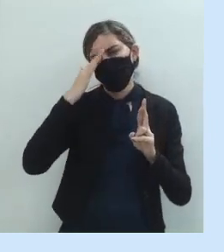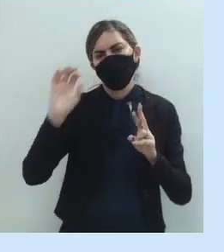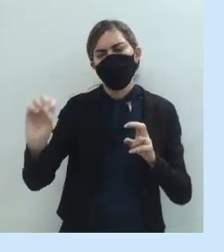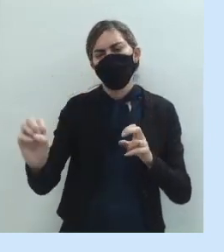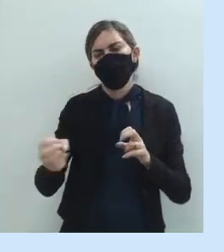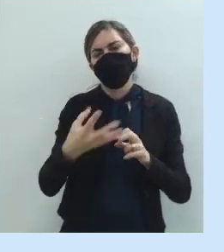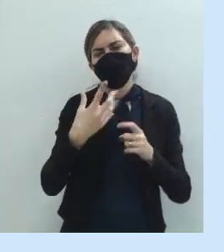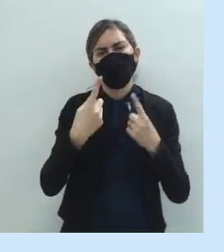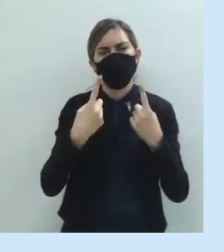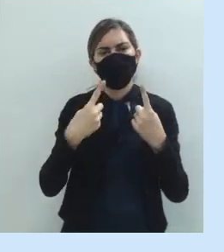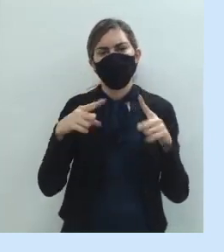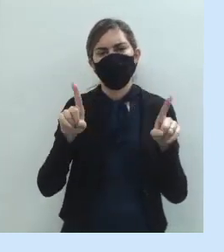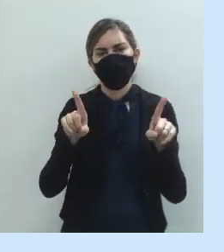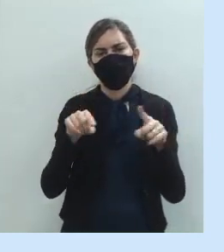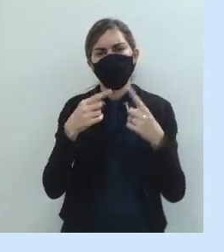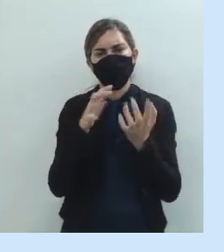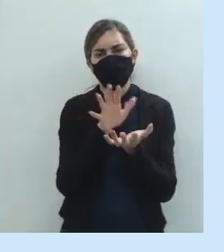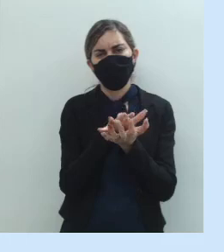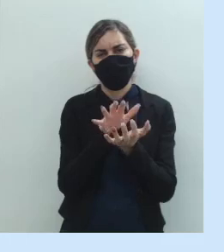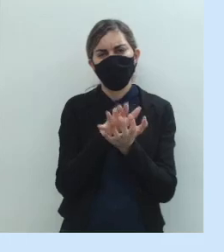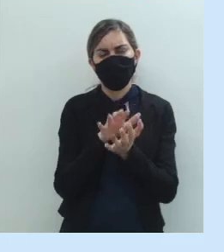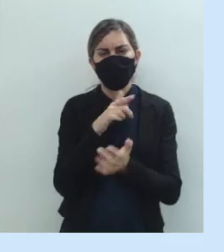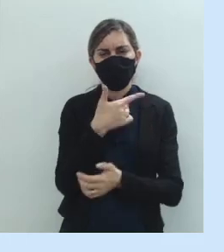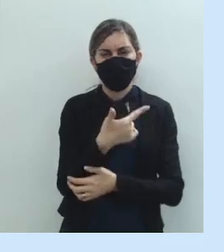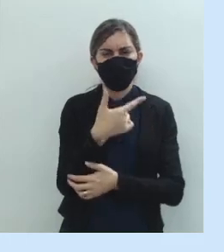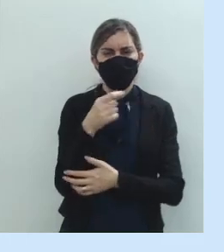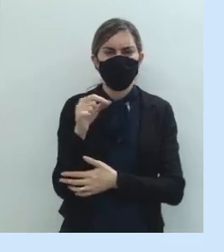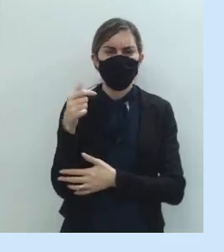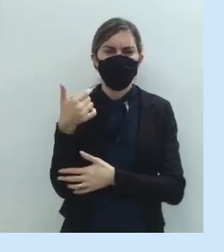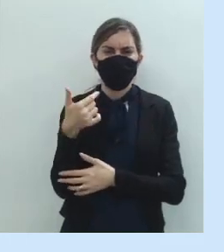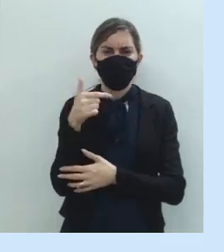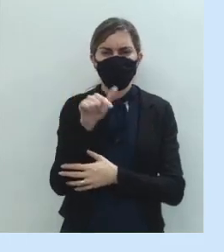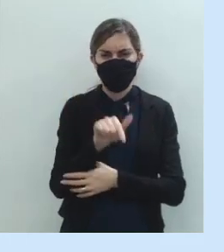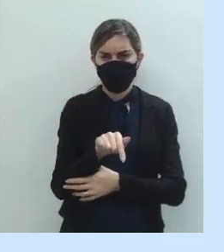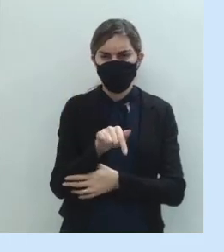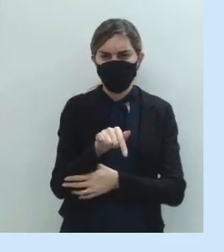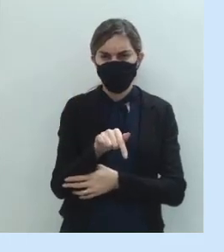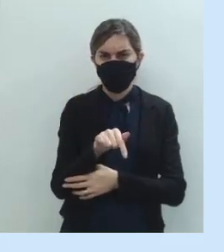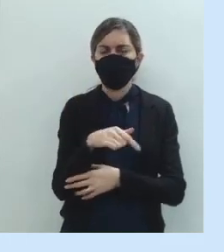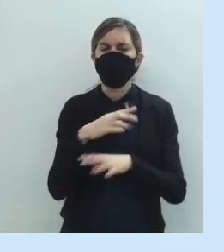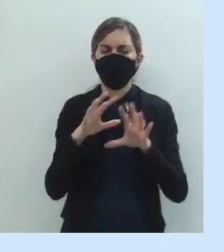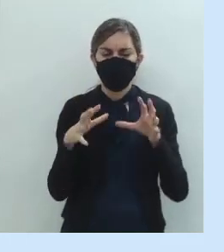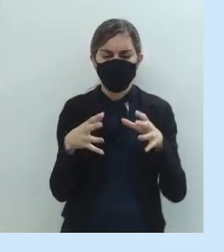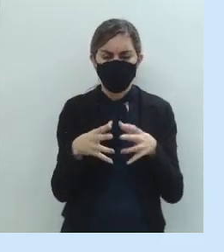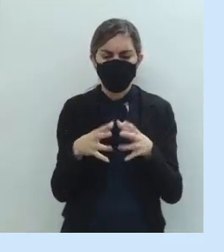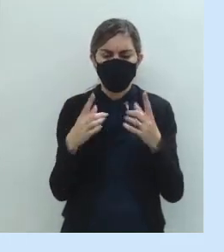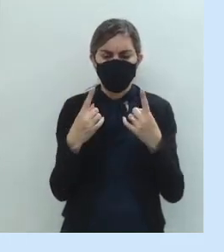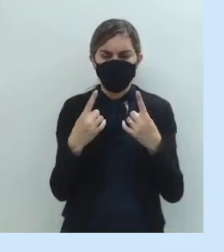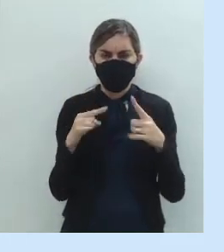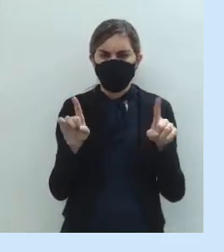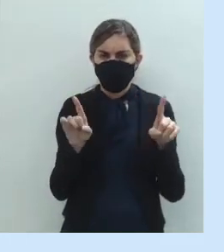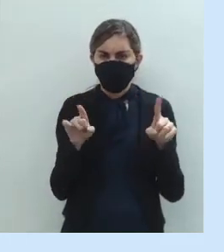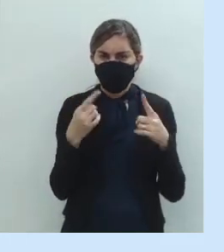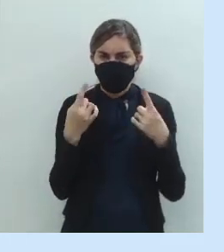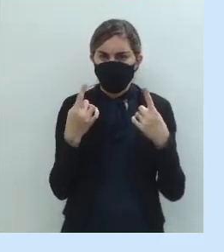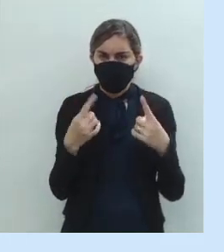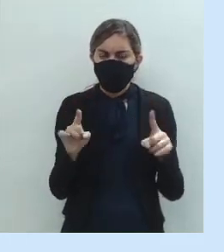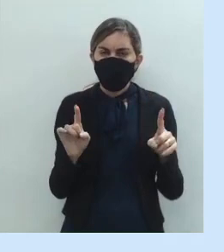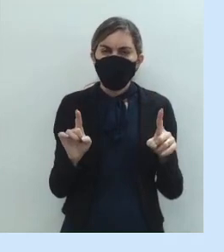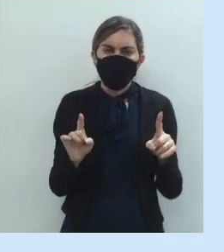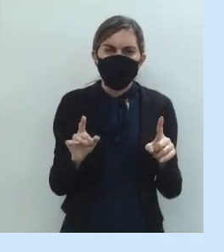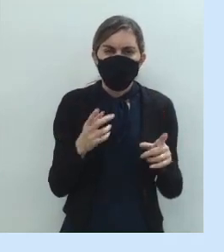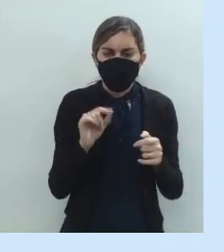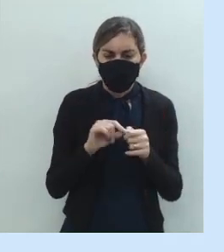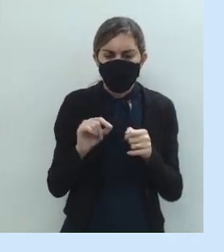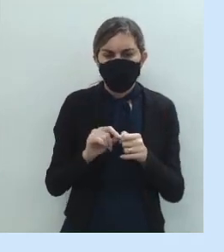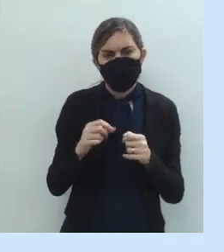cena musical pernambucana. Então, em 2017, esse projeto Reverbo, né, que juntou músicos, a princípio, para